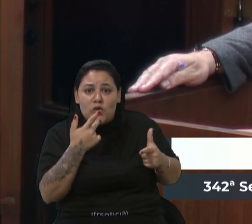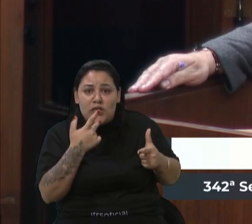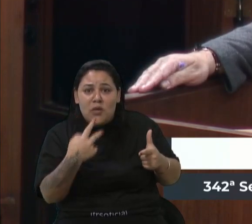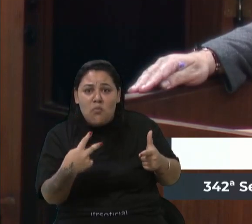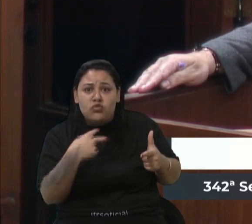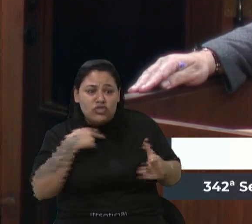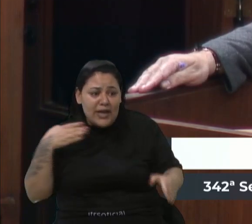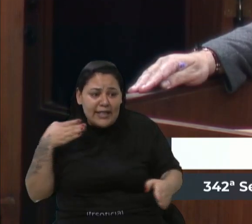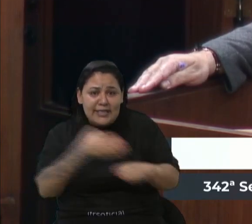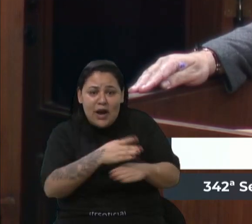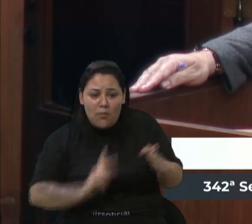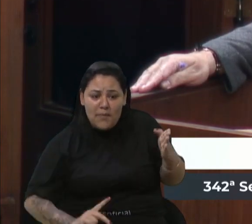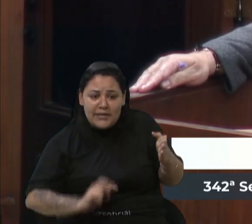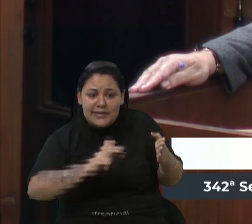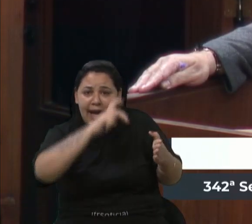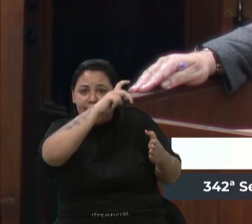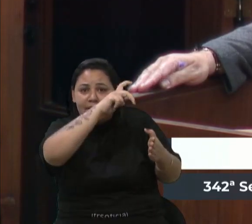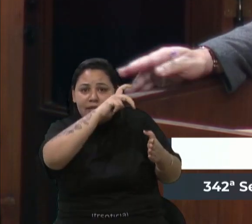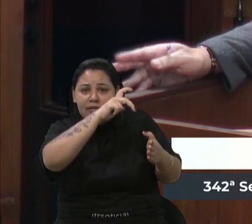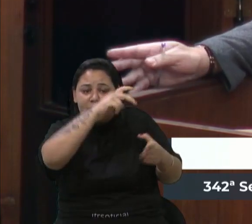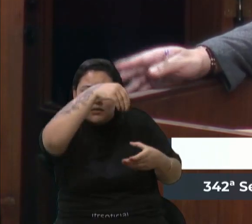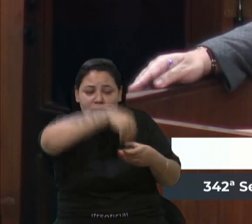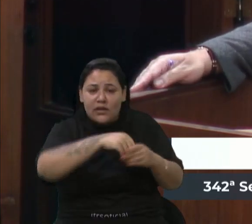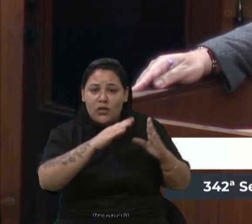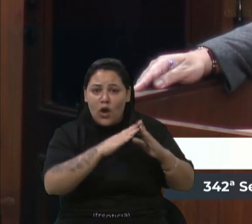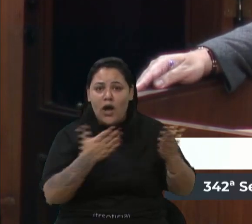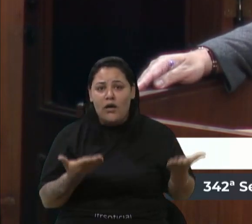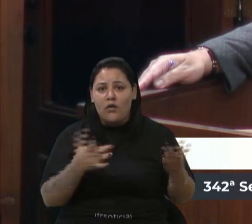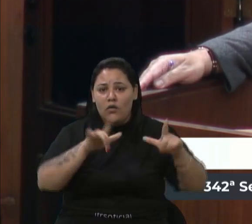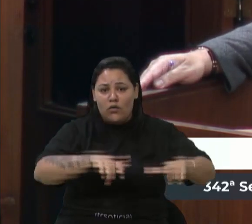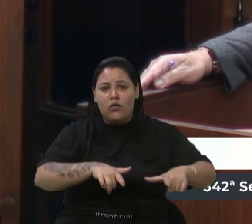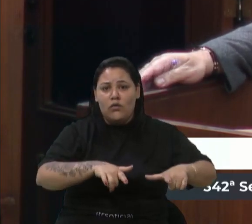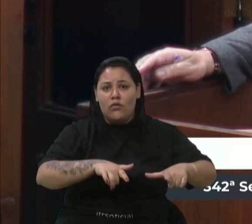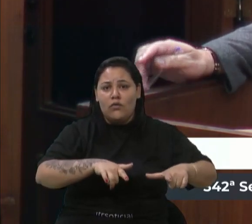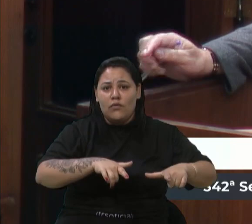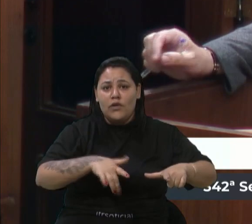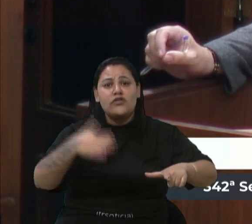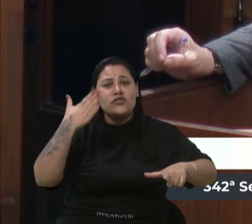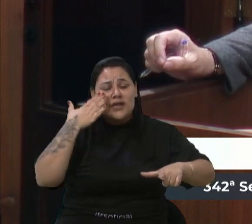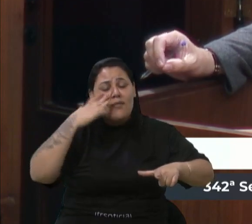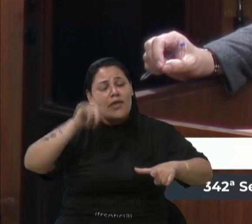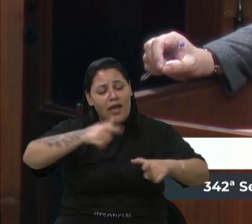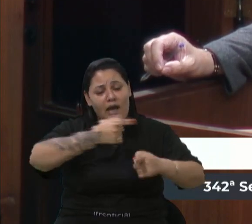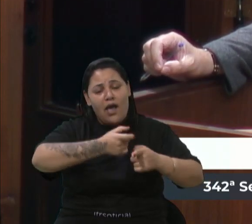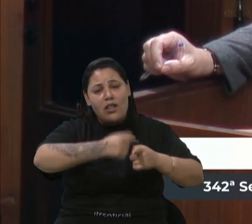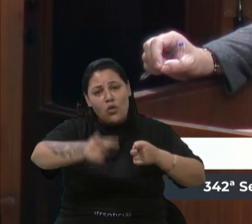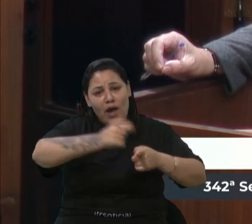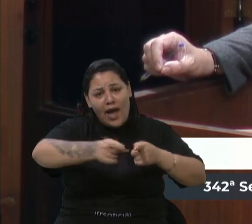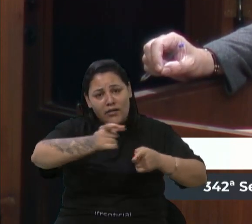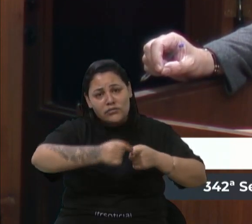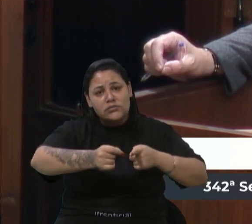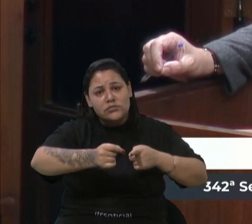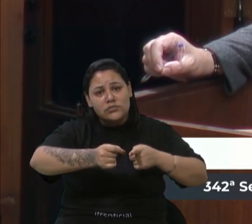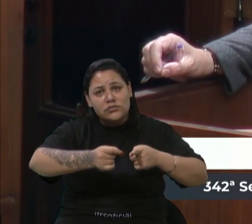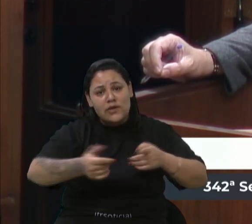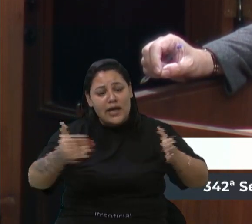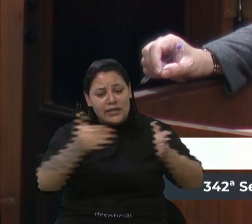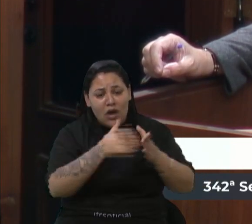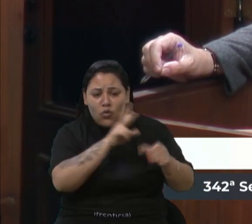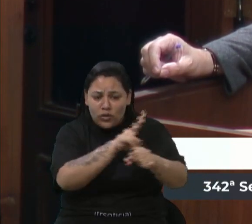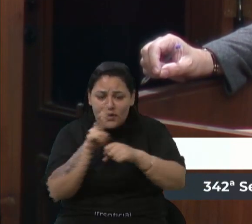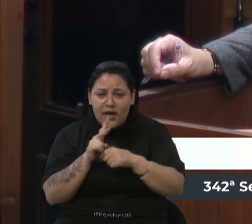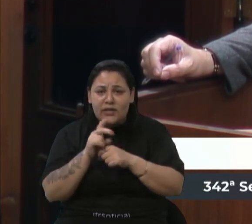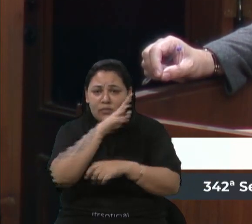daquela UBS. E é um local alugado. Então, até o cuidado da prefeitura em fazer